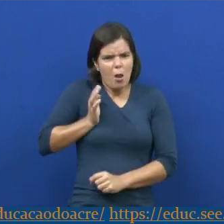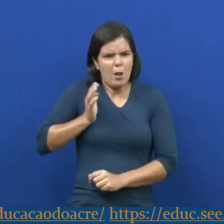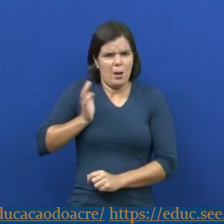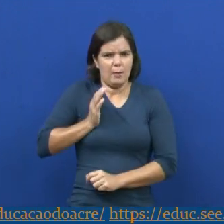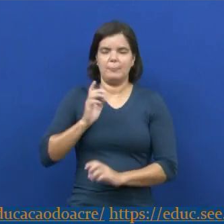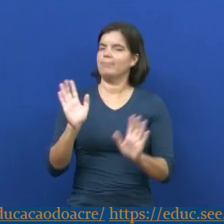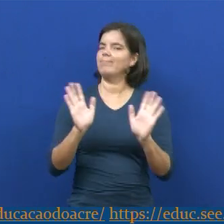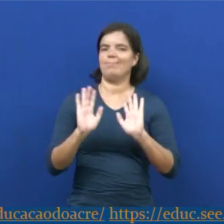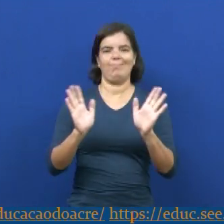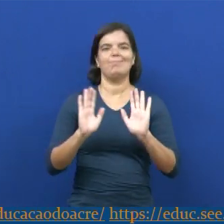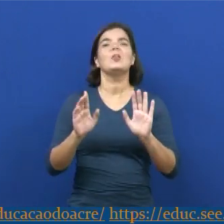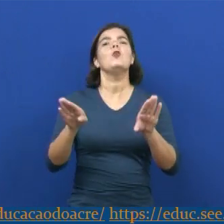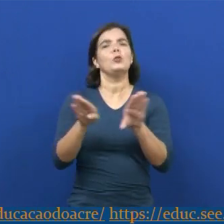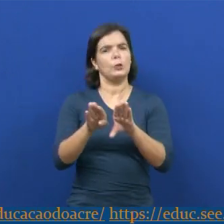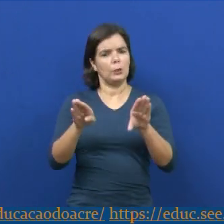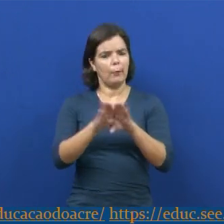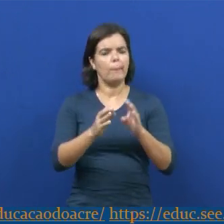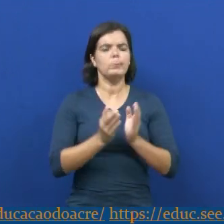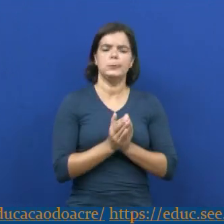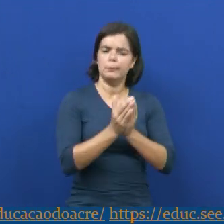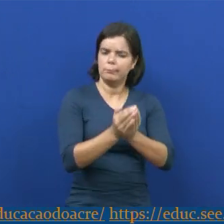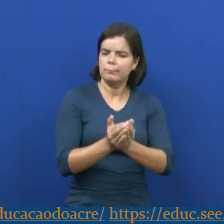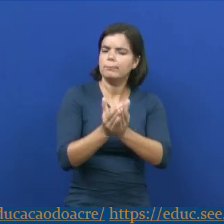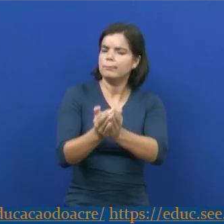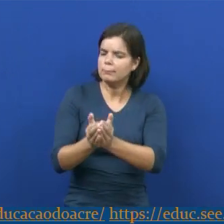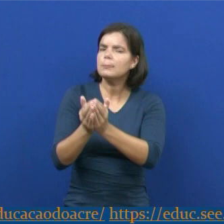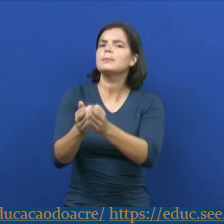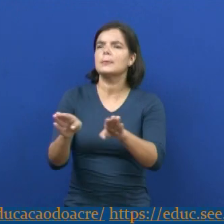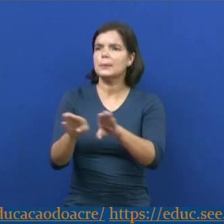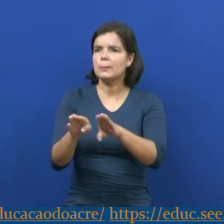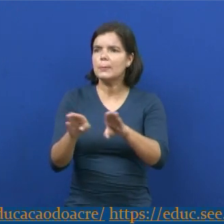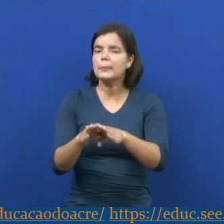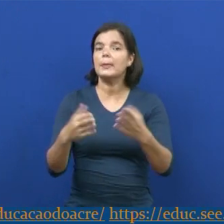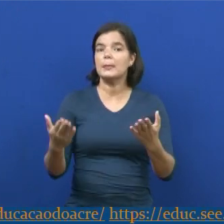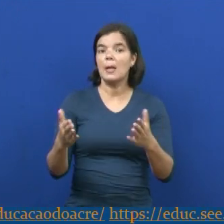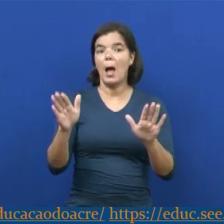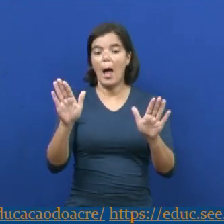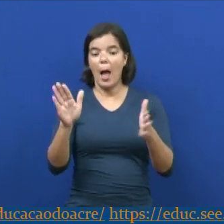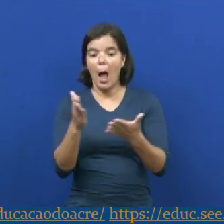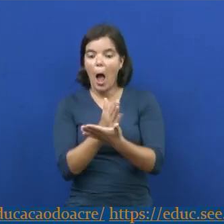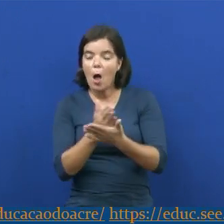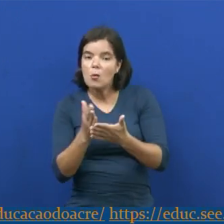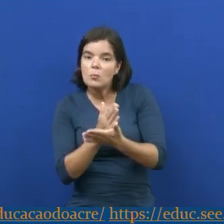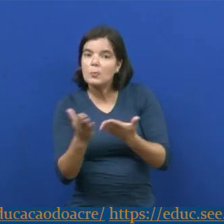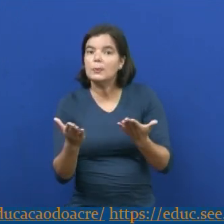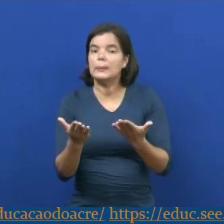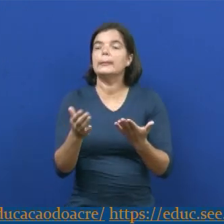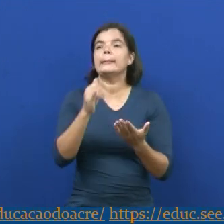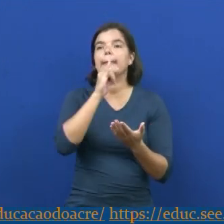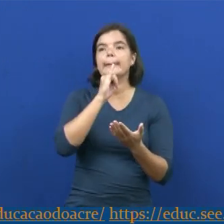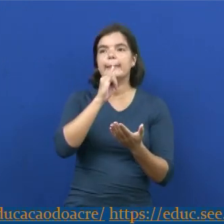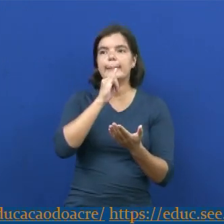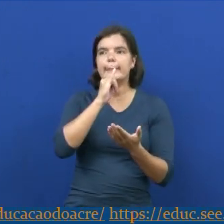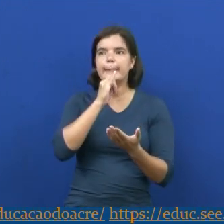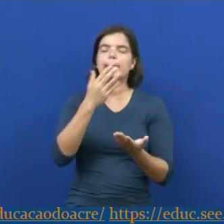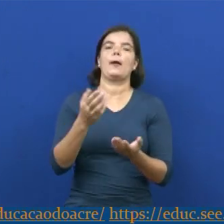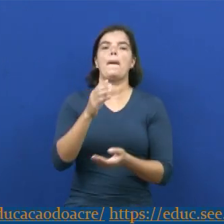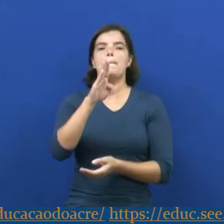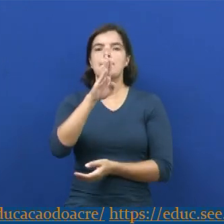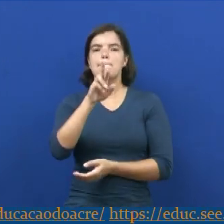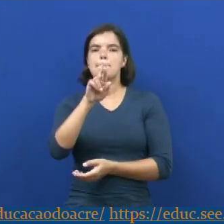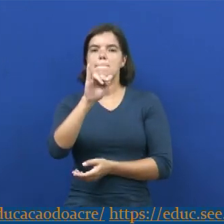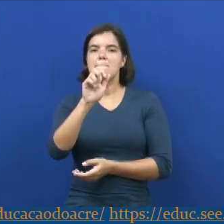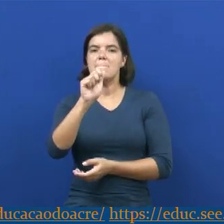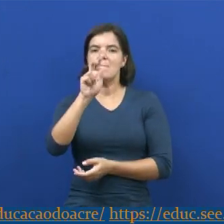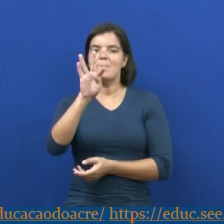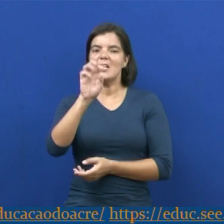ricos? Não, vamos investir nas navegações também. Muitas delas, por exemplo, a potência britânica, queria